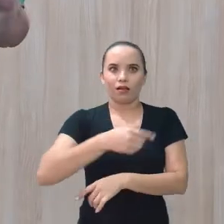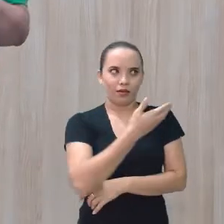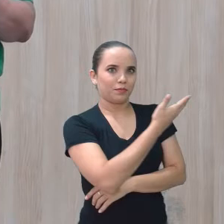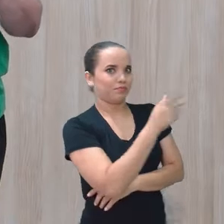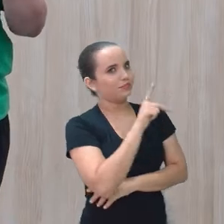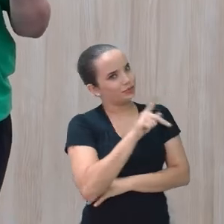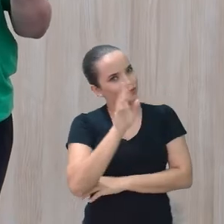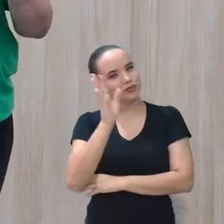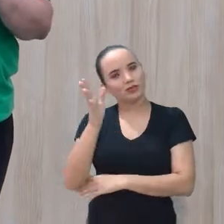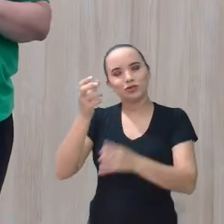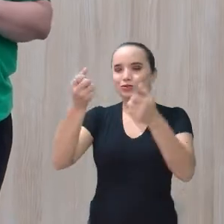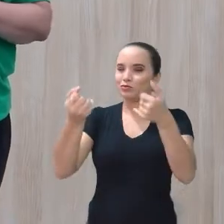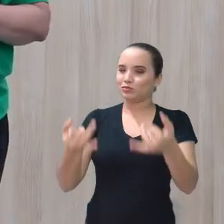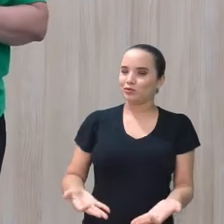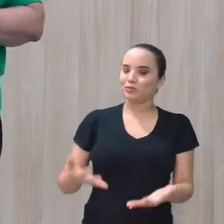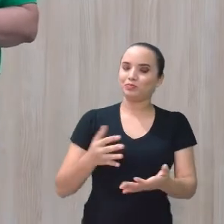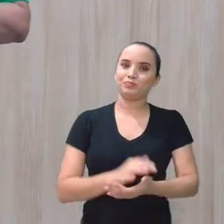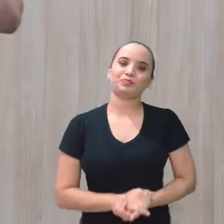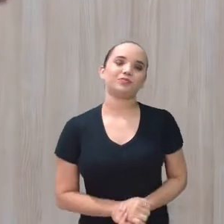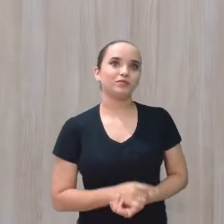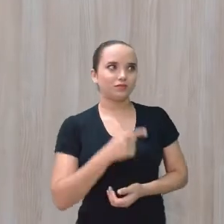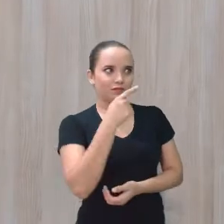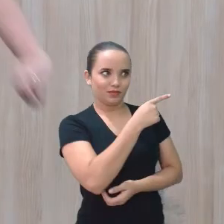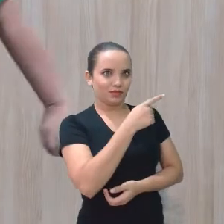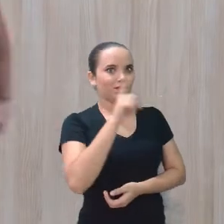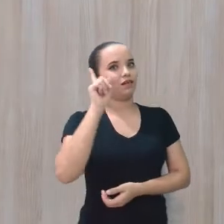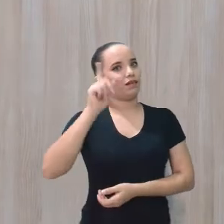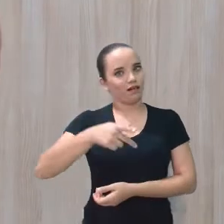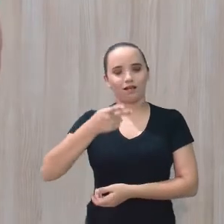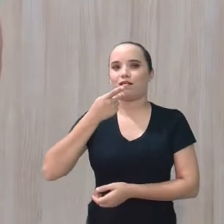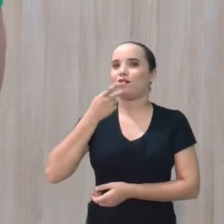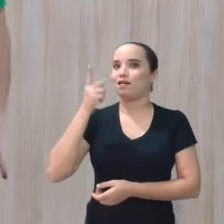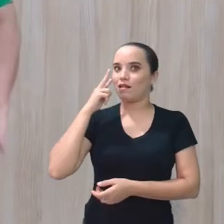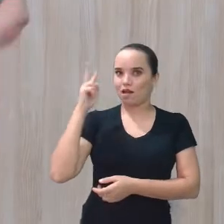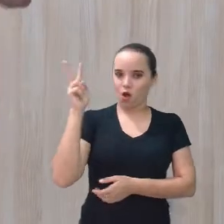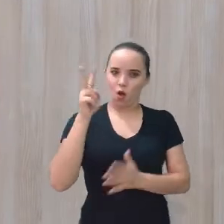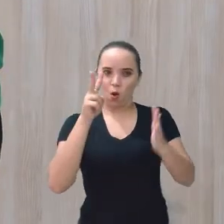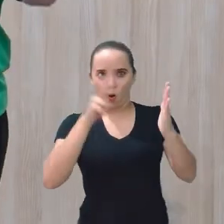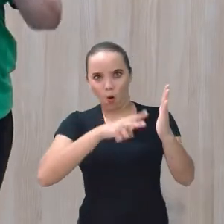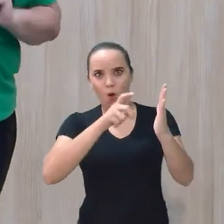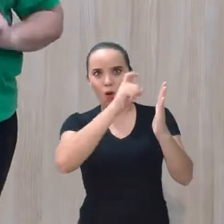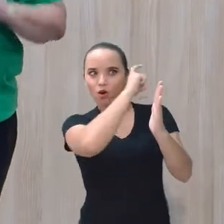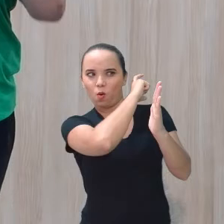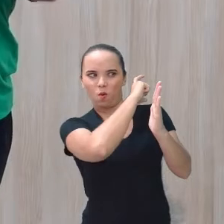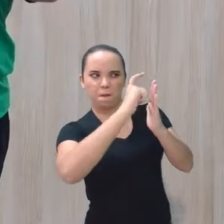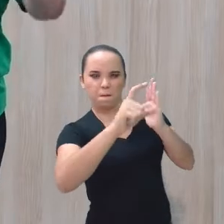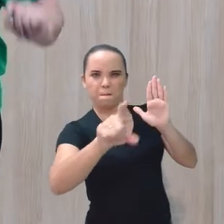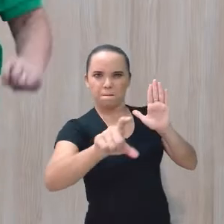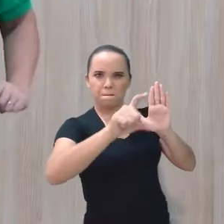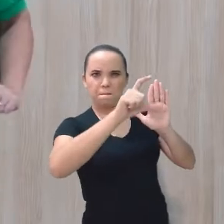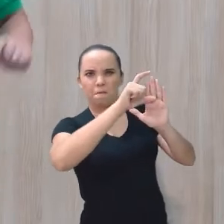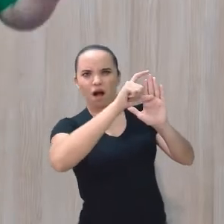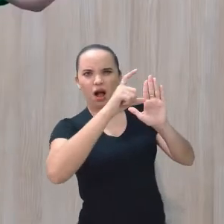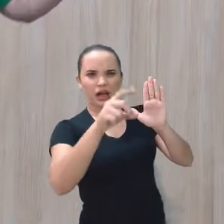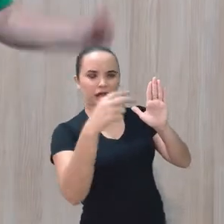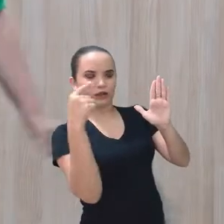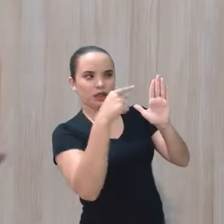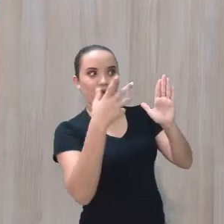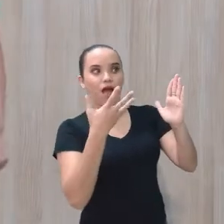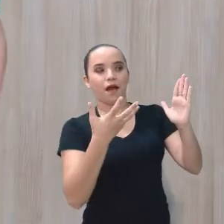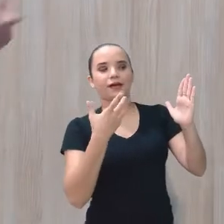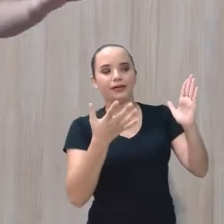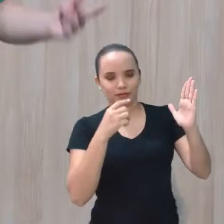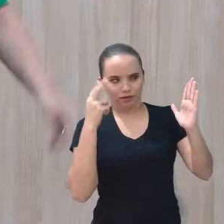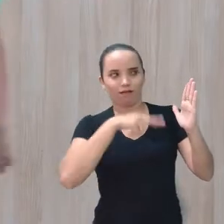Camille explicou para vocês. E ela é atraída pelo título mesmo, viu? Quando ela vê algo interessante, ela quer ler. Professora de